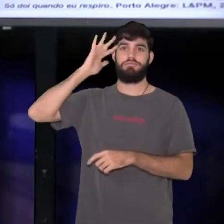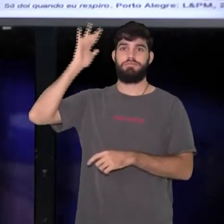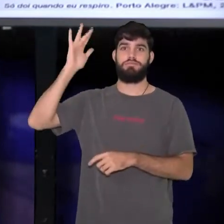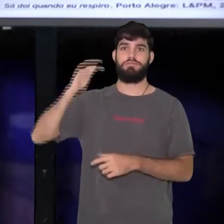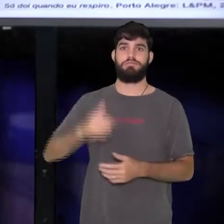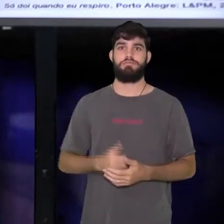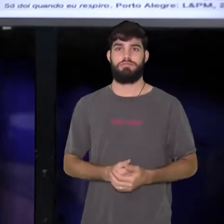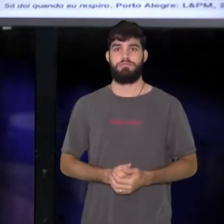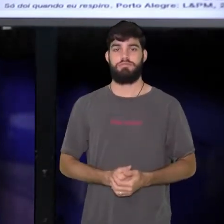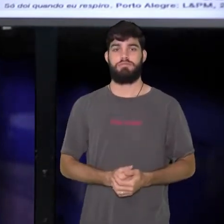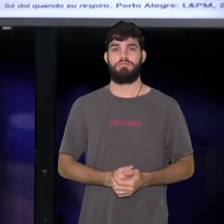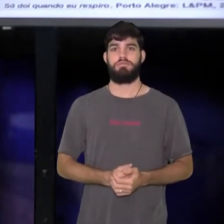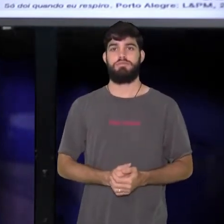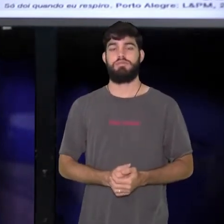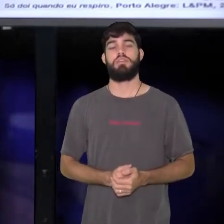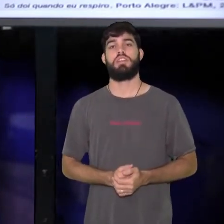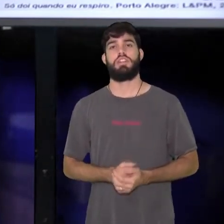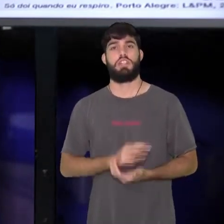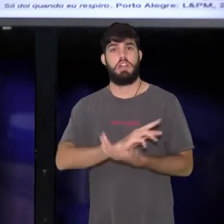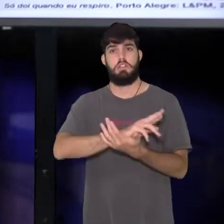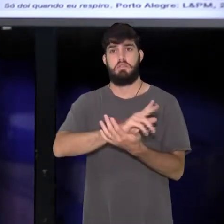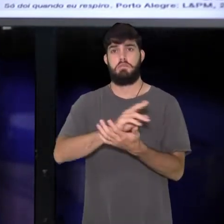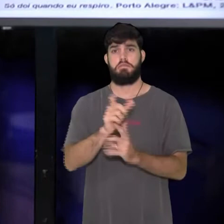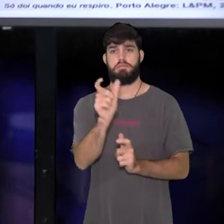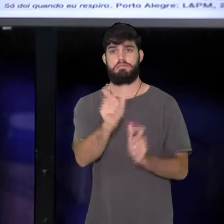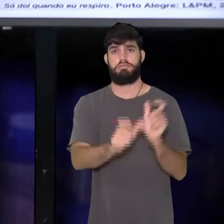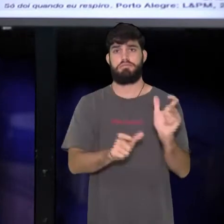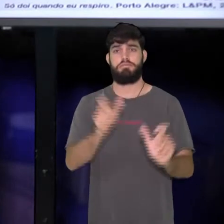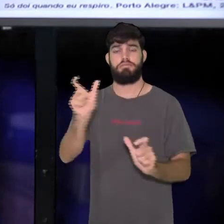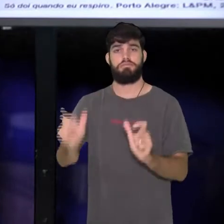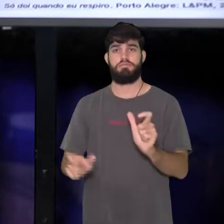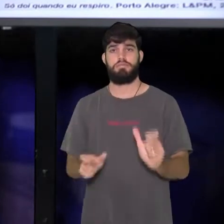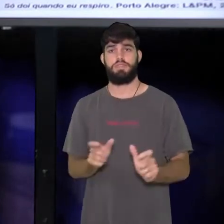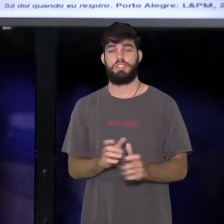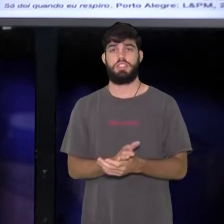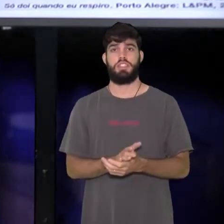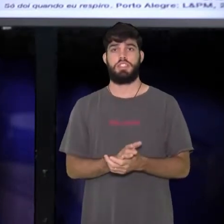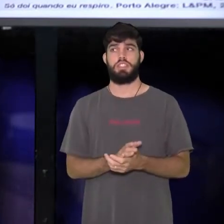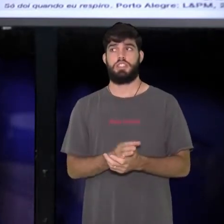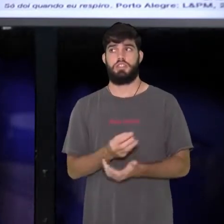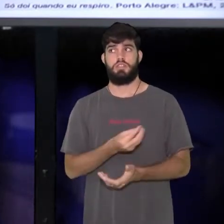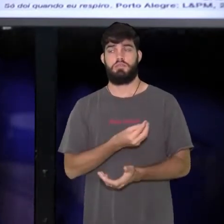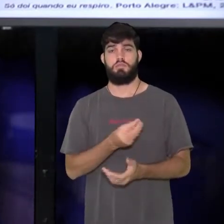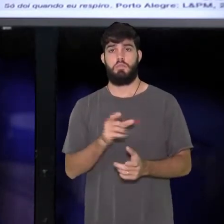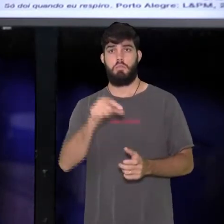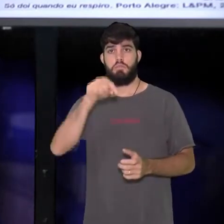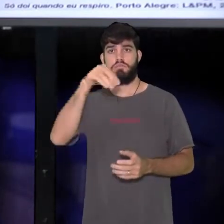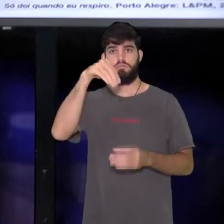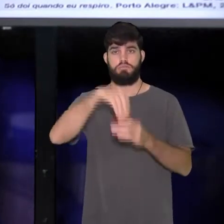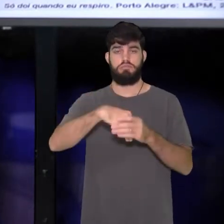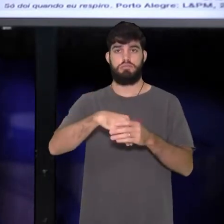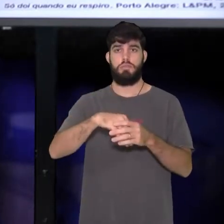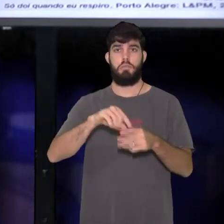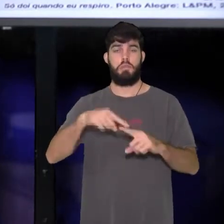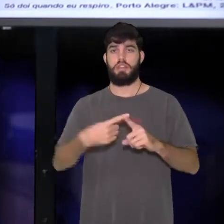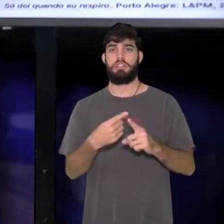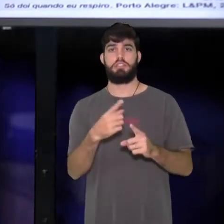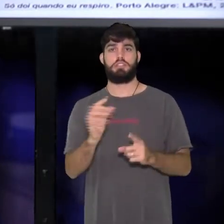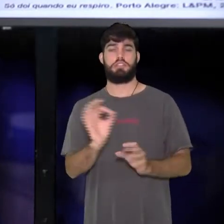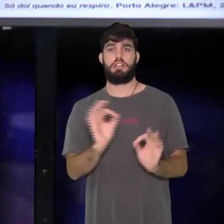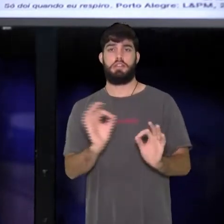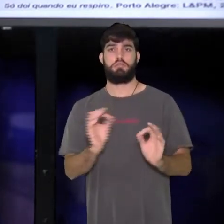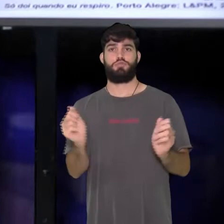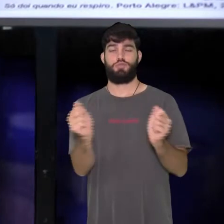vários personagens que, apesar de estarem ocupando o mesmo espaço, não estão